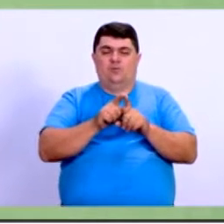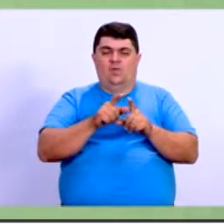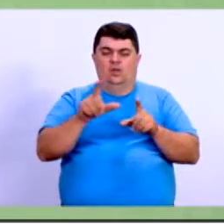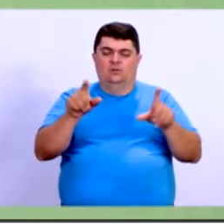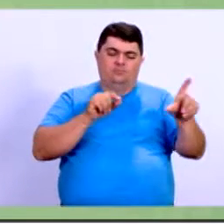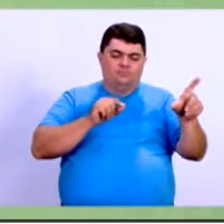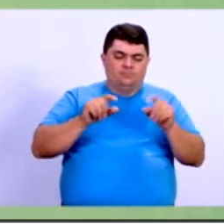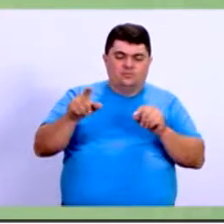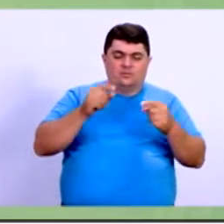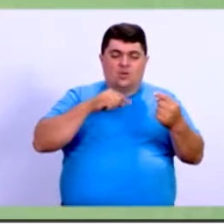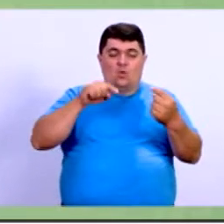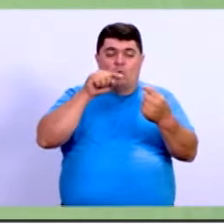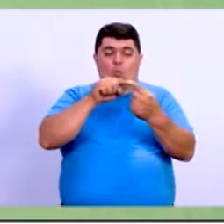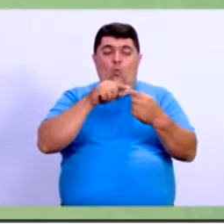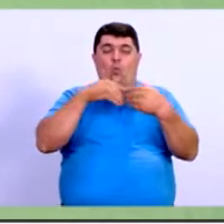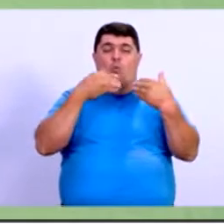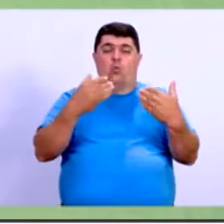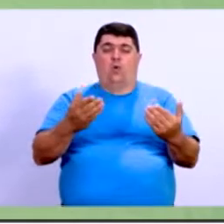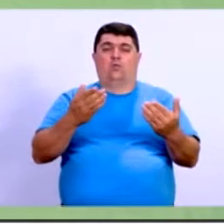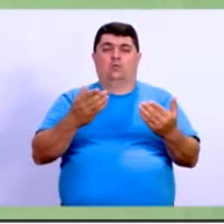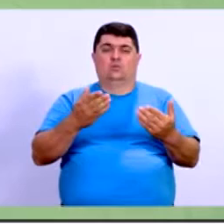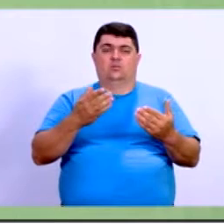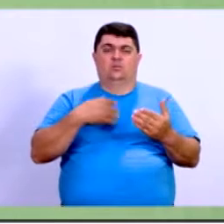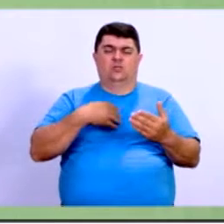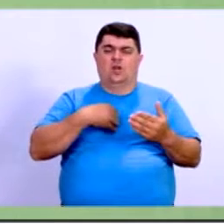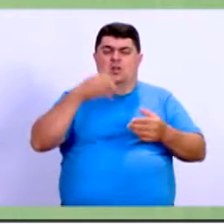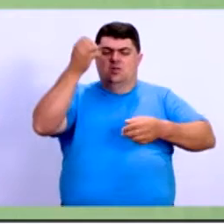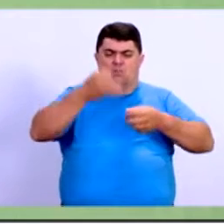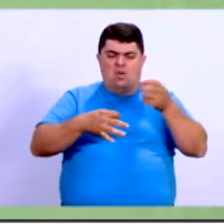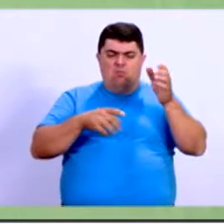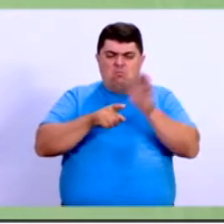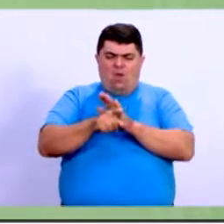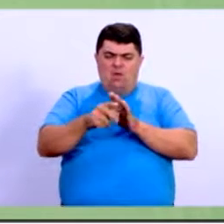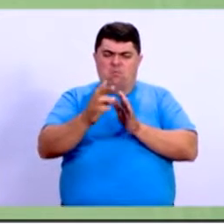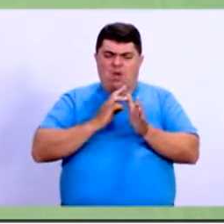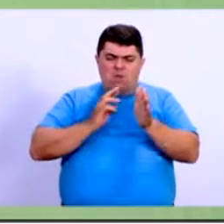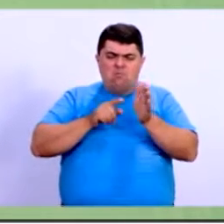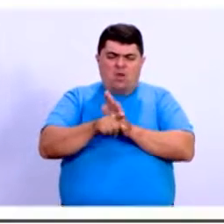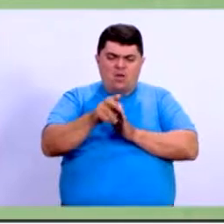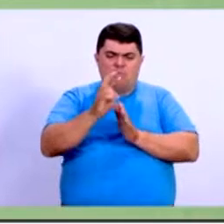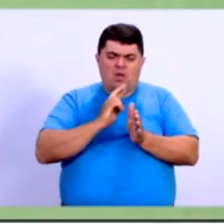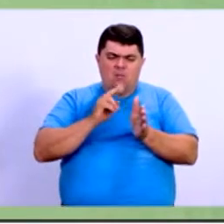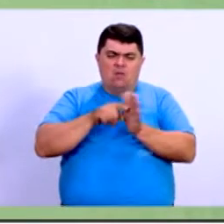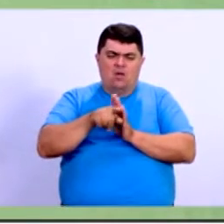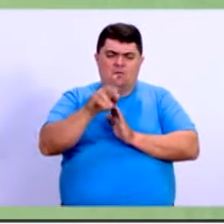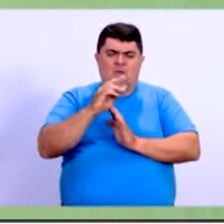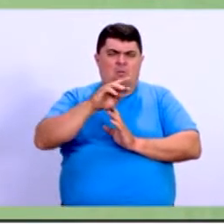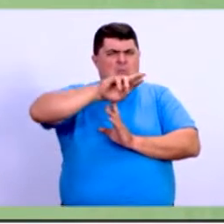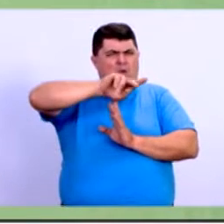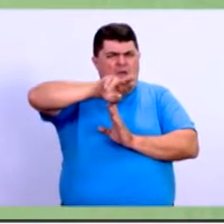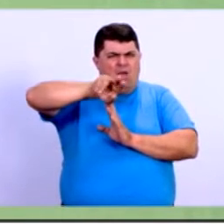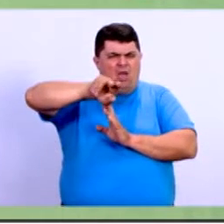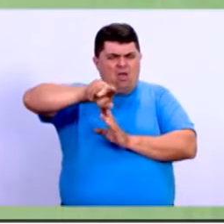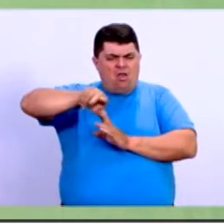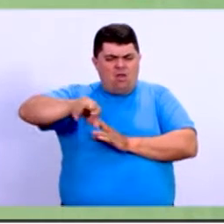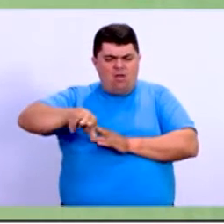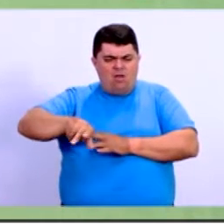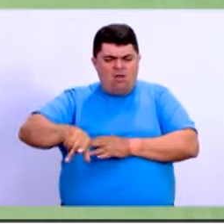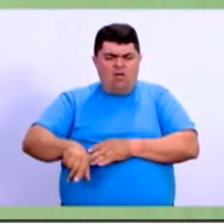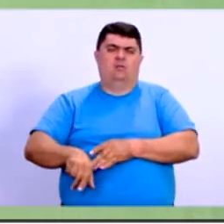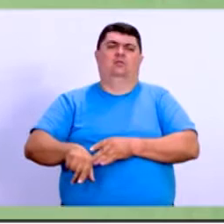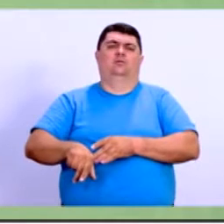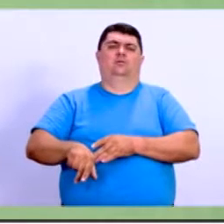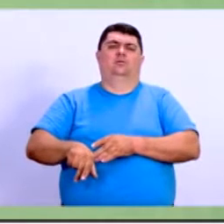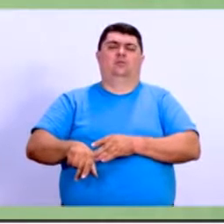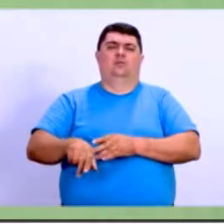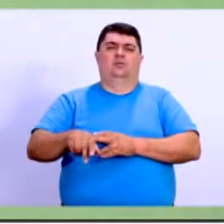alcançados. Esgotar a discussão. Isso tudo, gente, é ainda do passo 1,